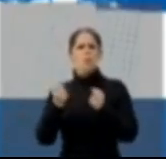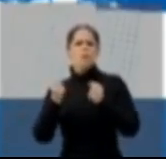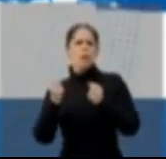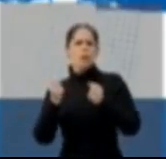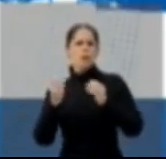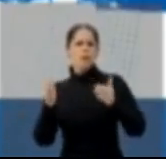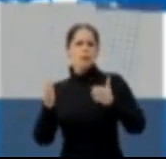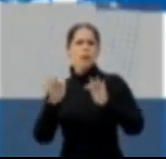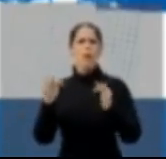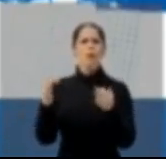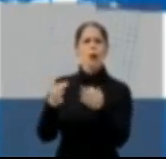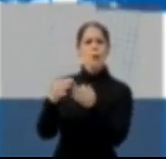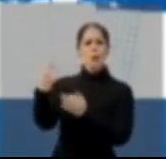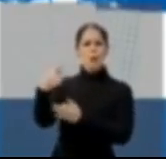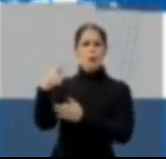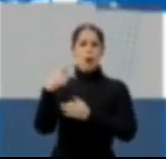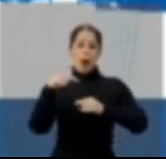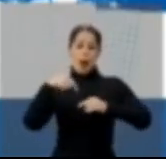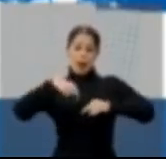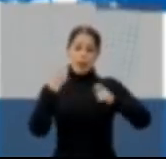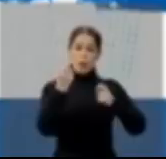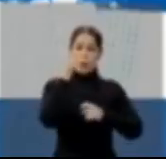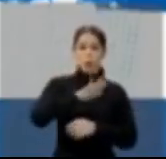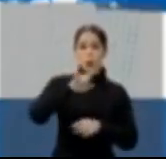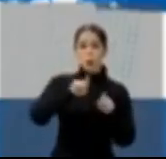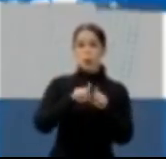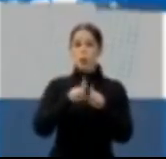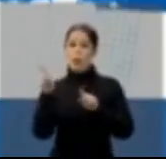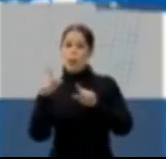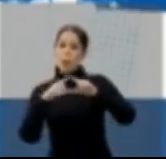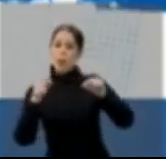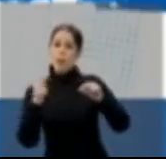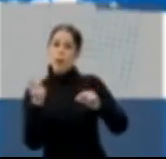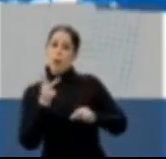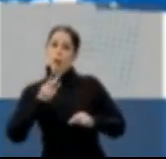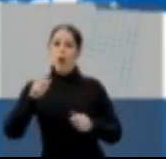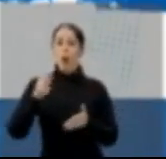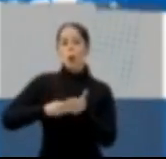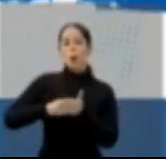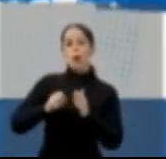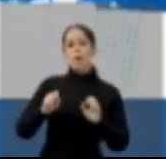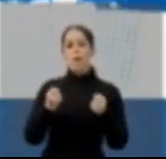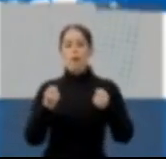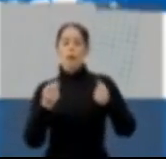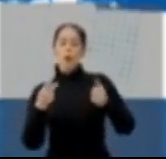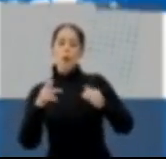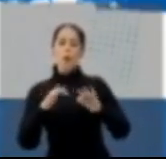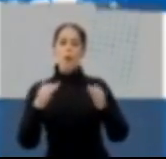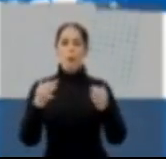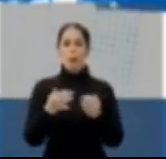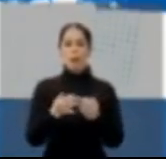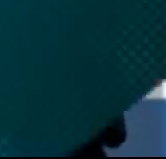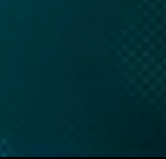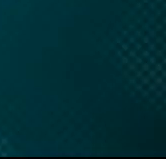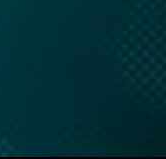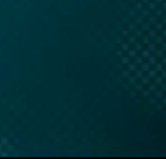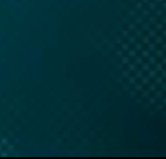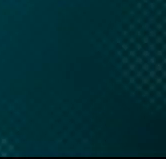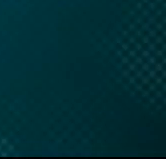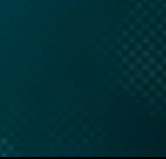as drogas, por mais emprego pela sua família. O Rio Grande do Sul merece, o Brasil merece. Que Deus te